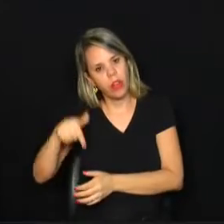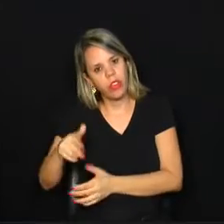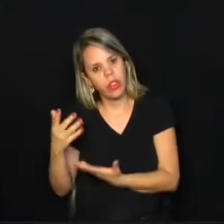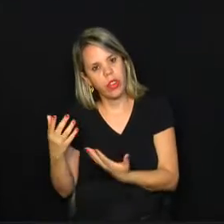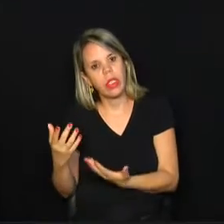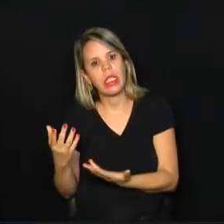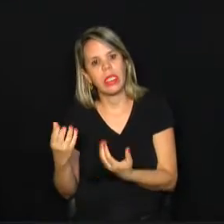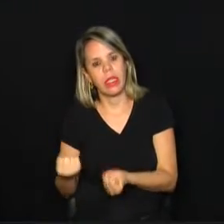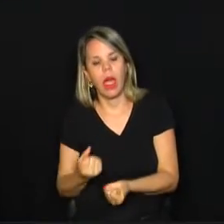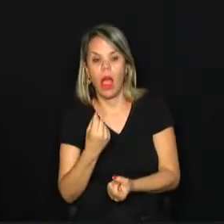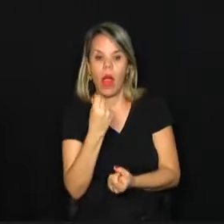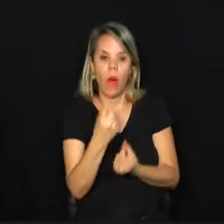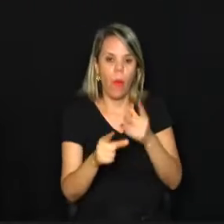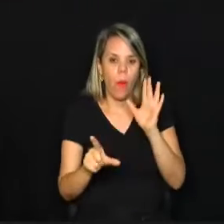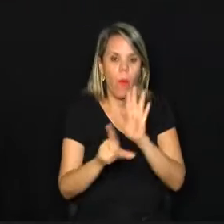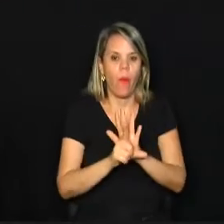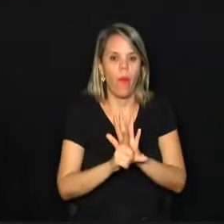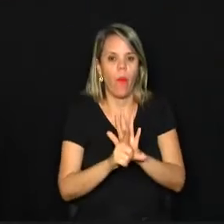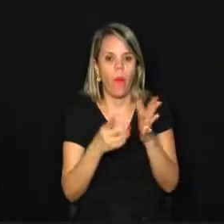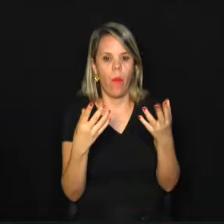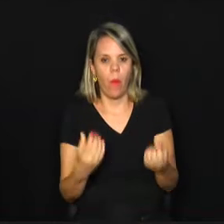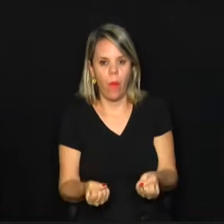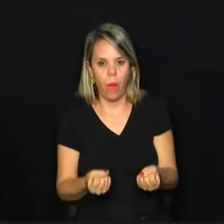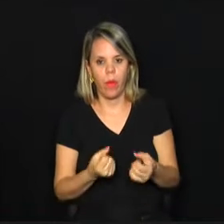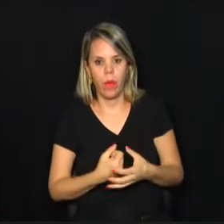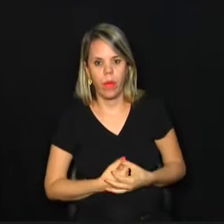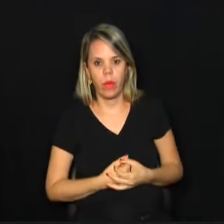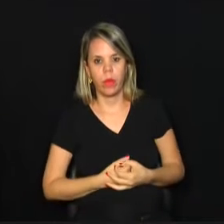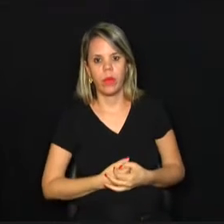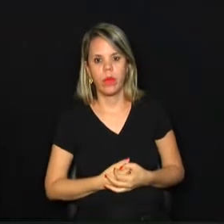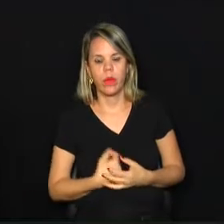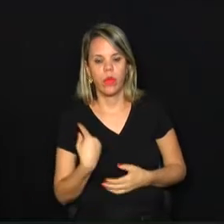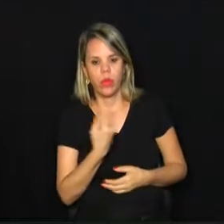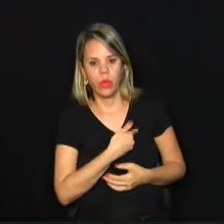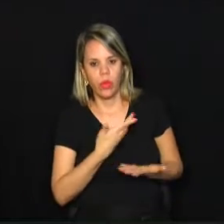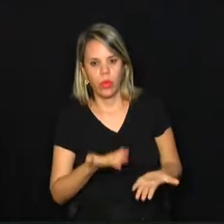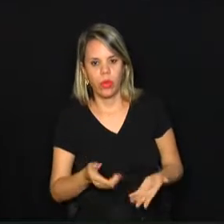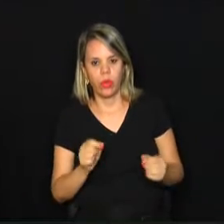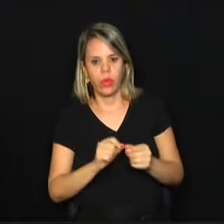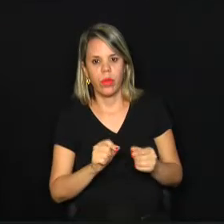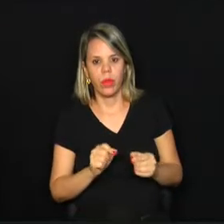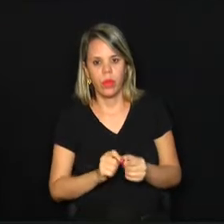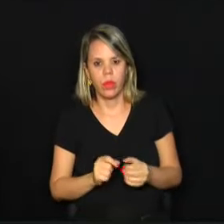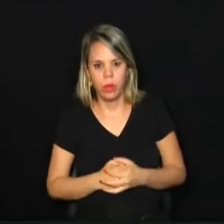né, algumas leis que regulavam essa matéria, e nós